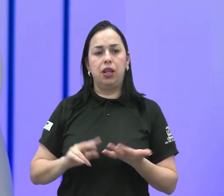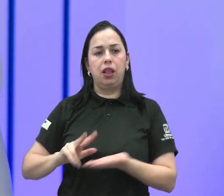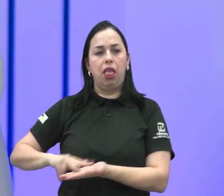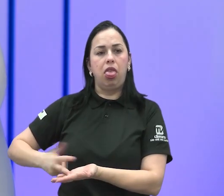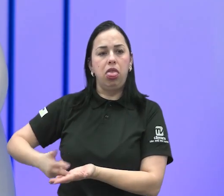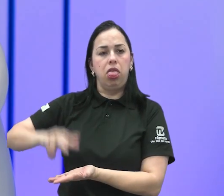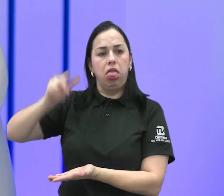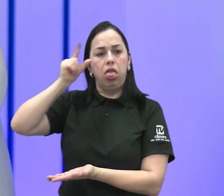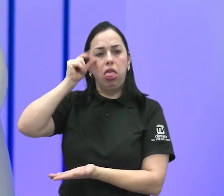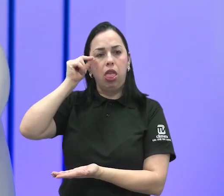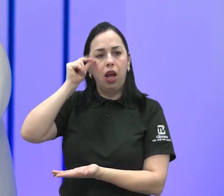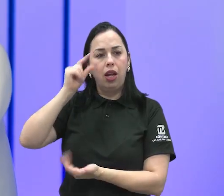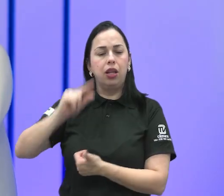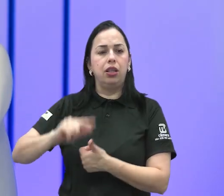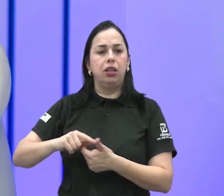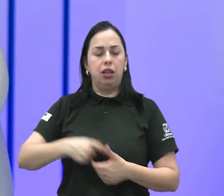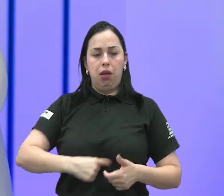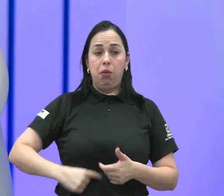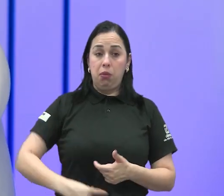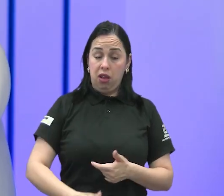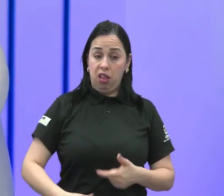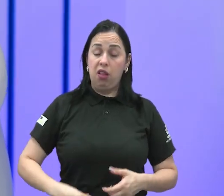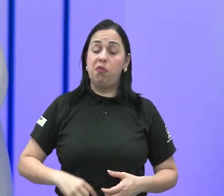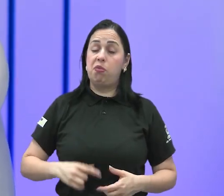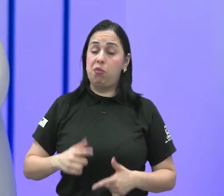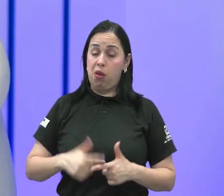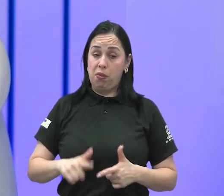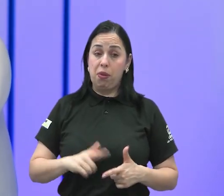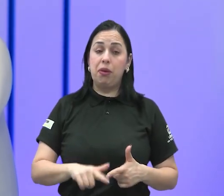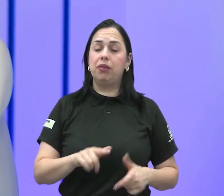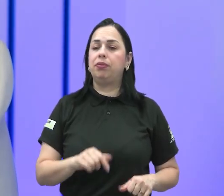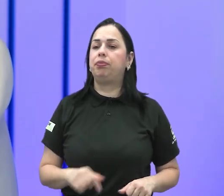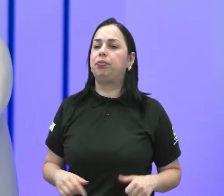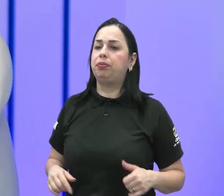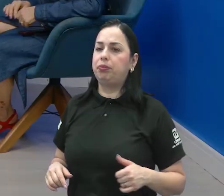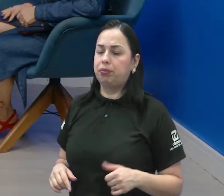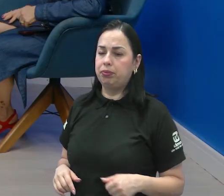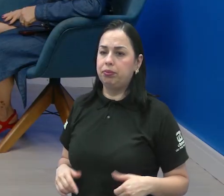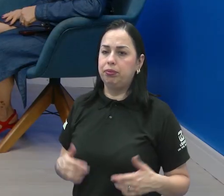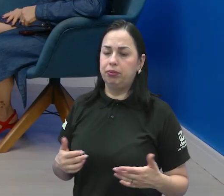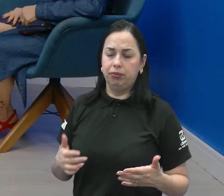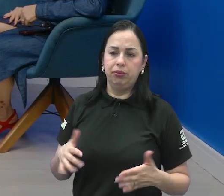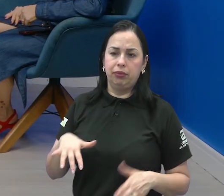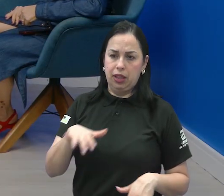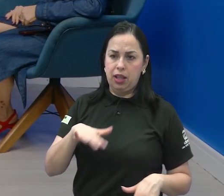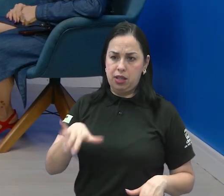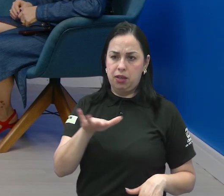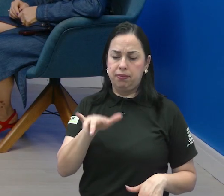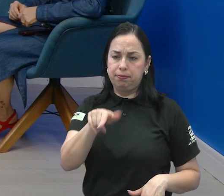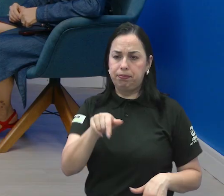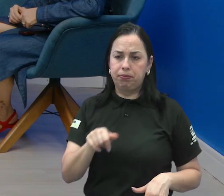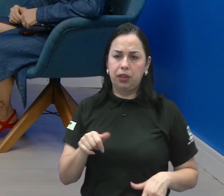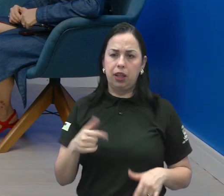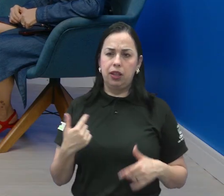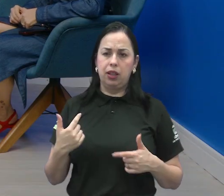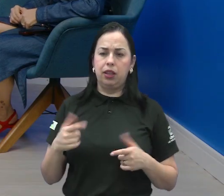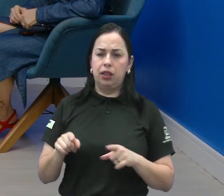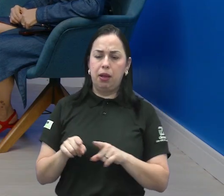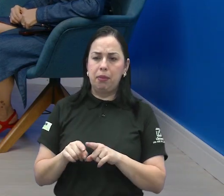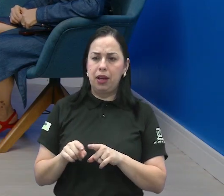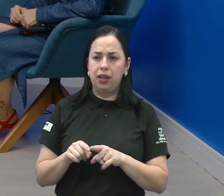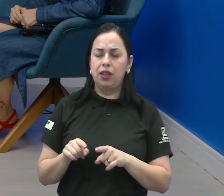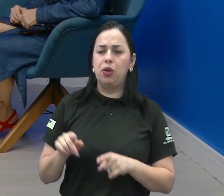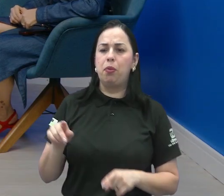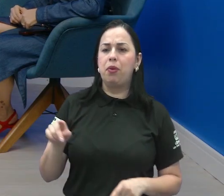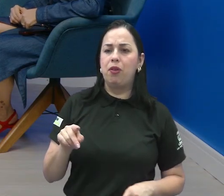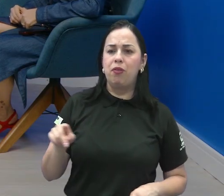do sono, distúrbio gastrointestinal, né? E dentro desse contexto, tem aquele trabalho